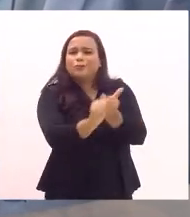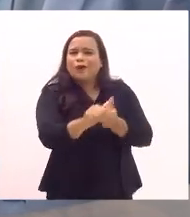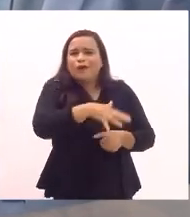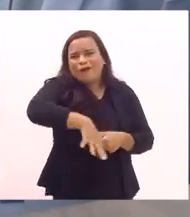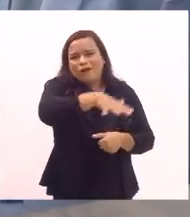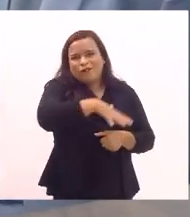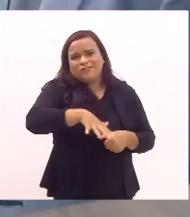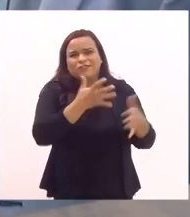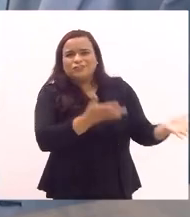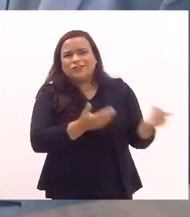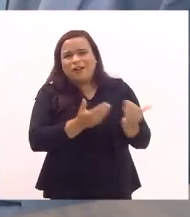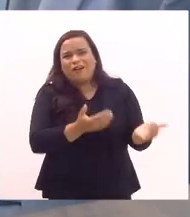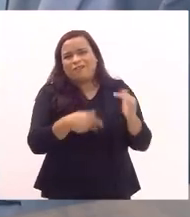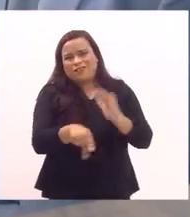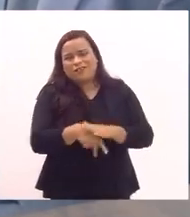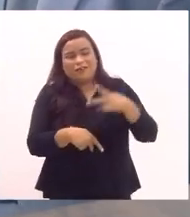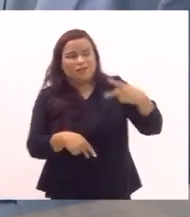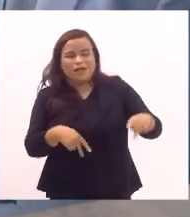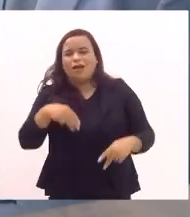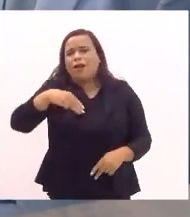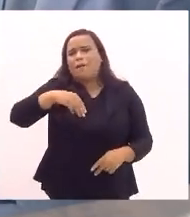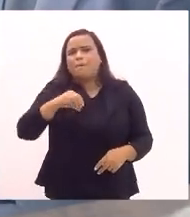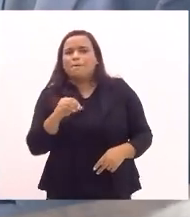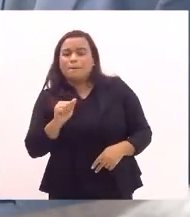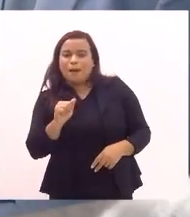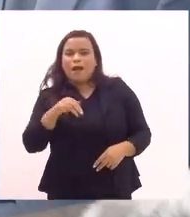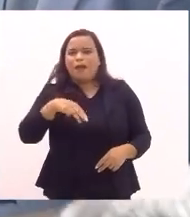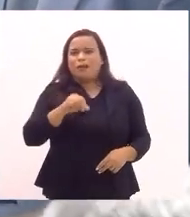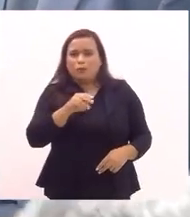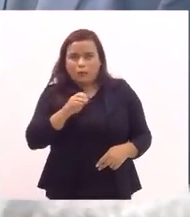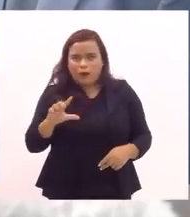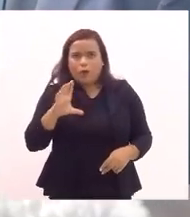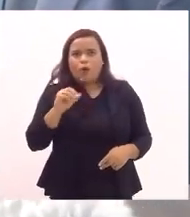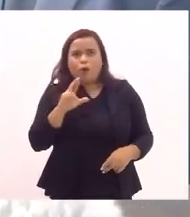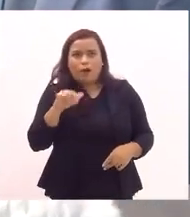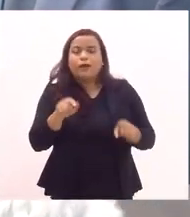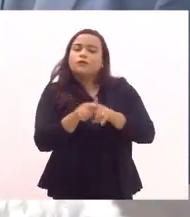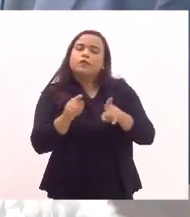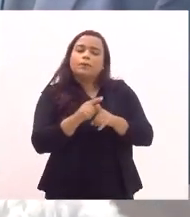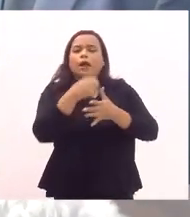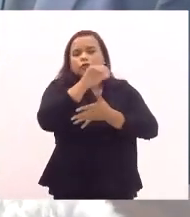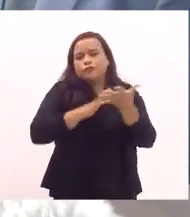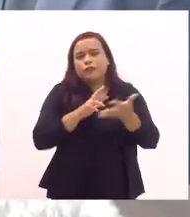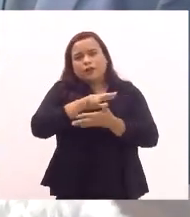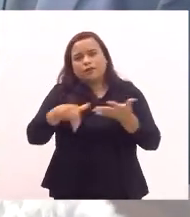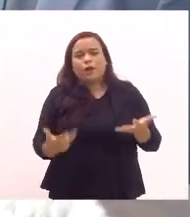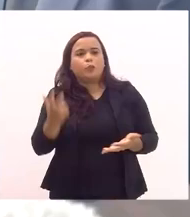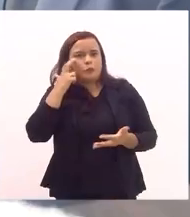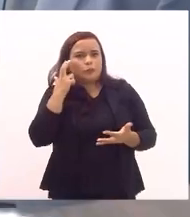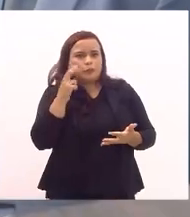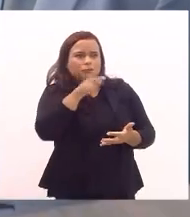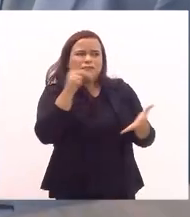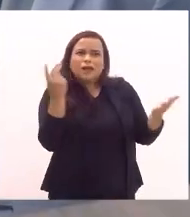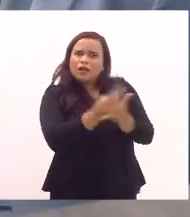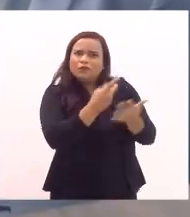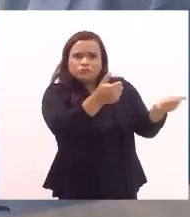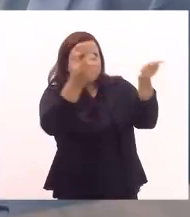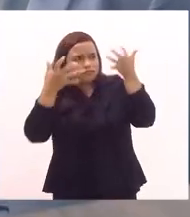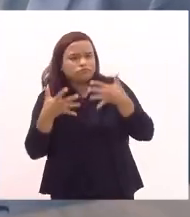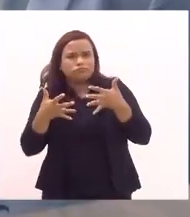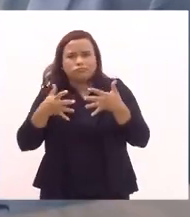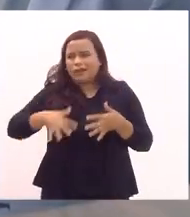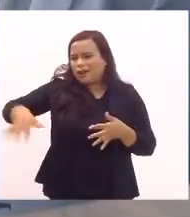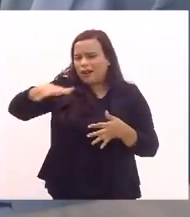para o jovem do Manoel Correia e sobretudo levando atividades culturais e diante desse fato que as